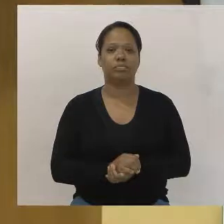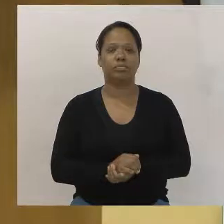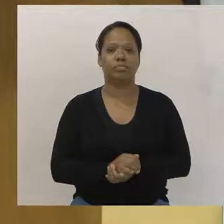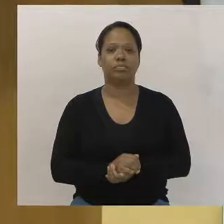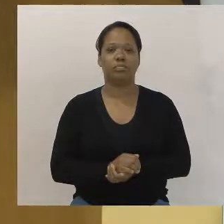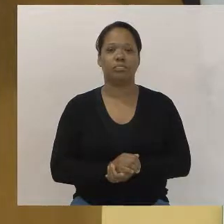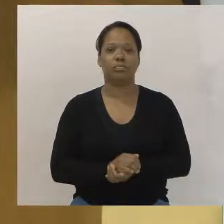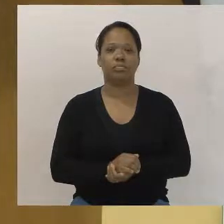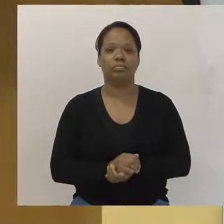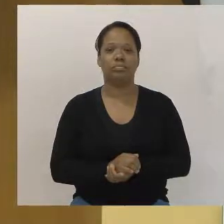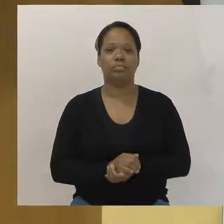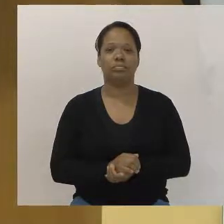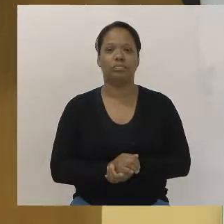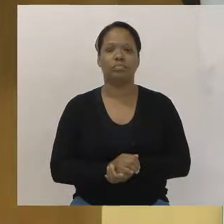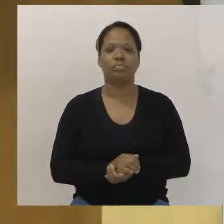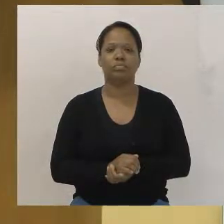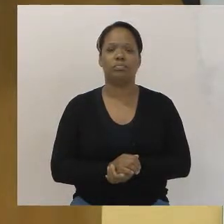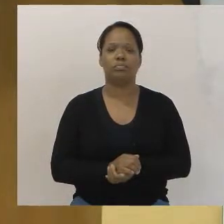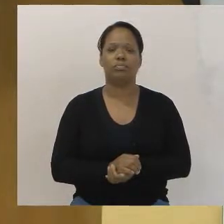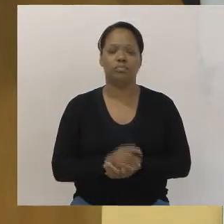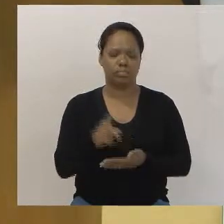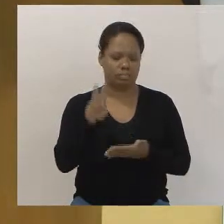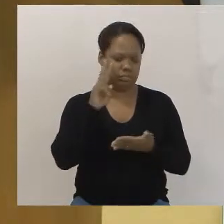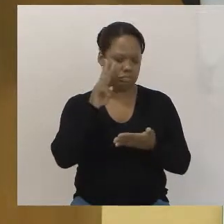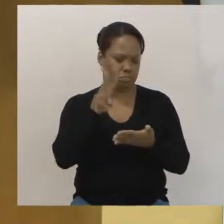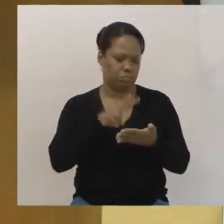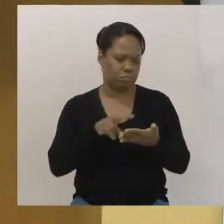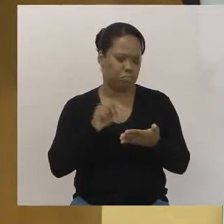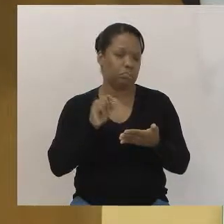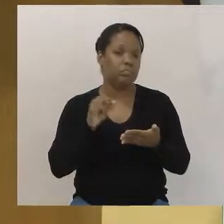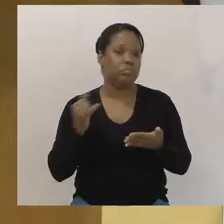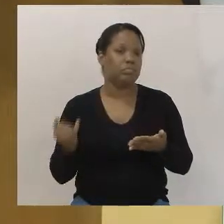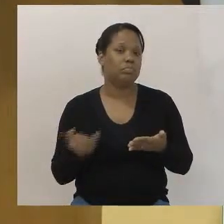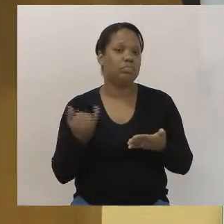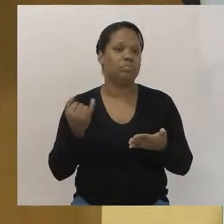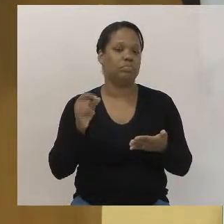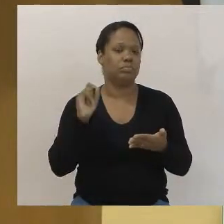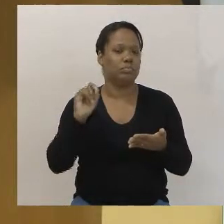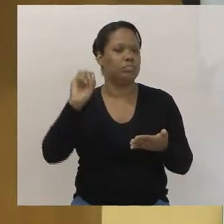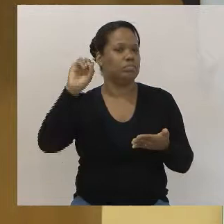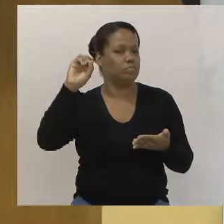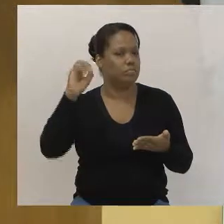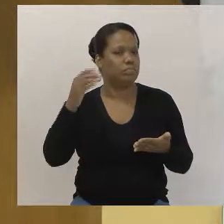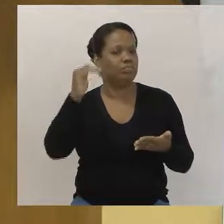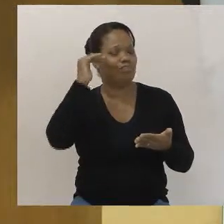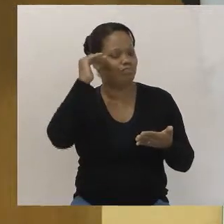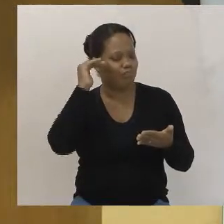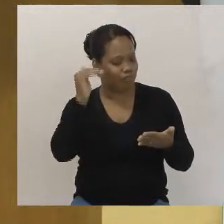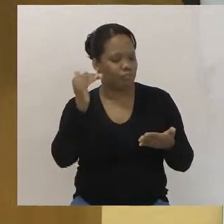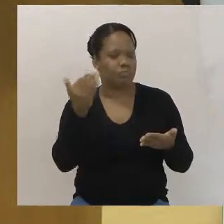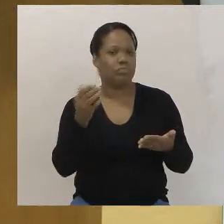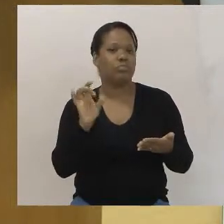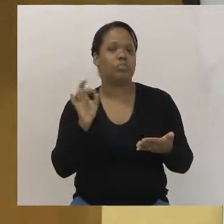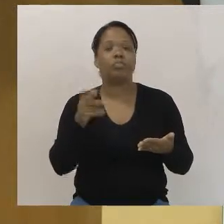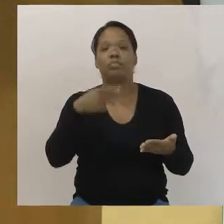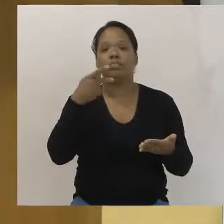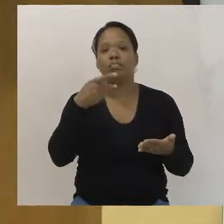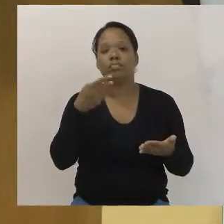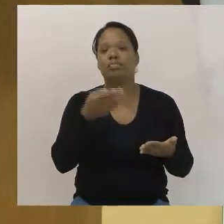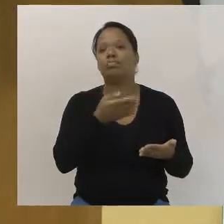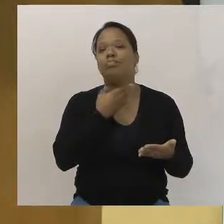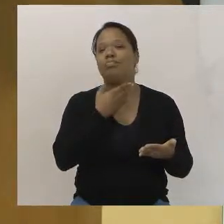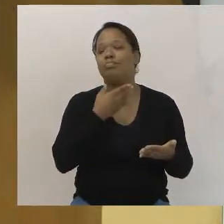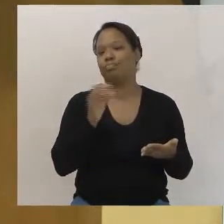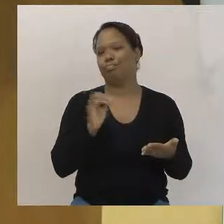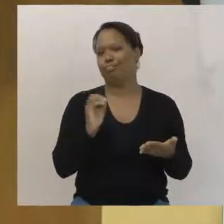dizendo o que realmente seria feito e aquilo se cumprisse aquilo se efetivasse e não só ficasse no campo